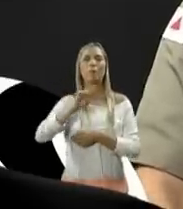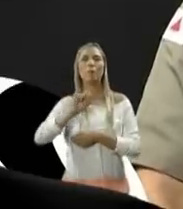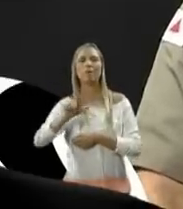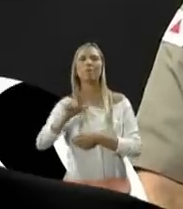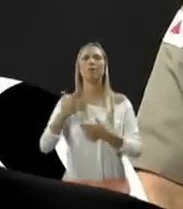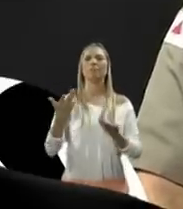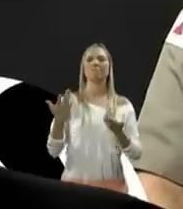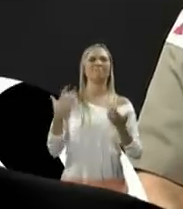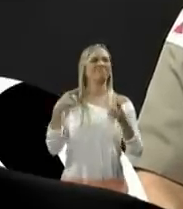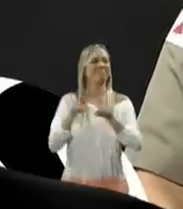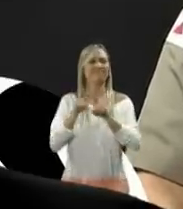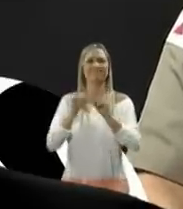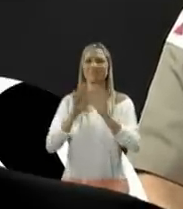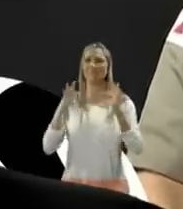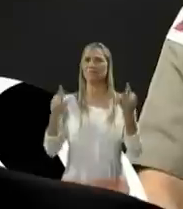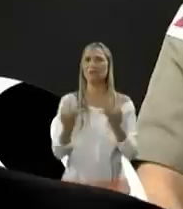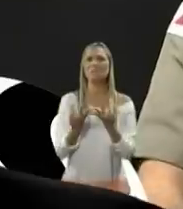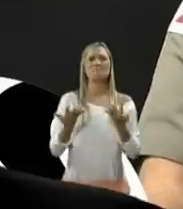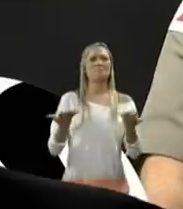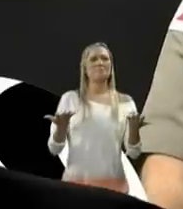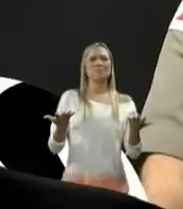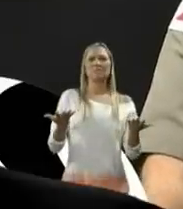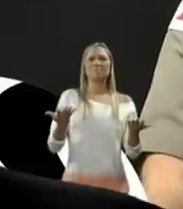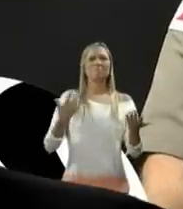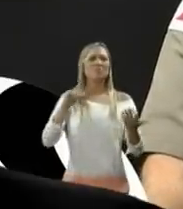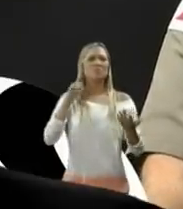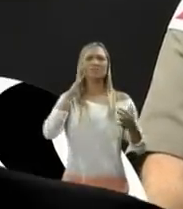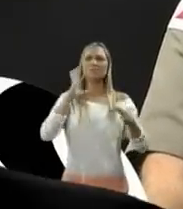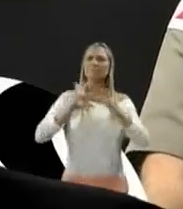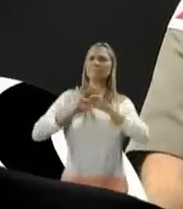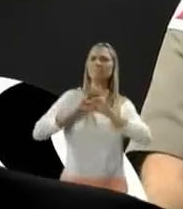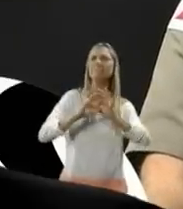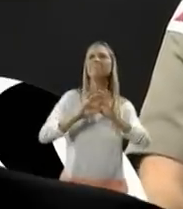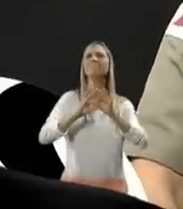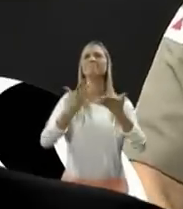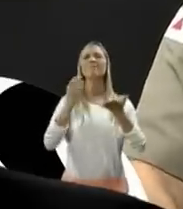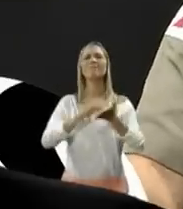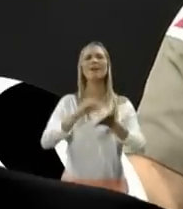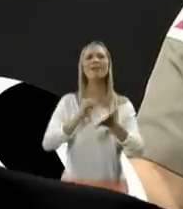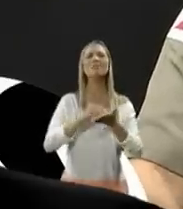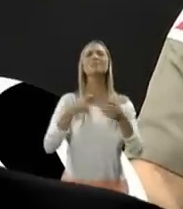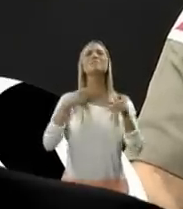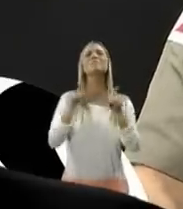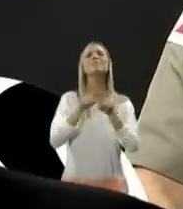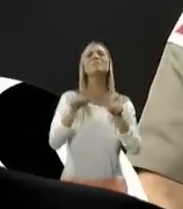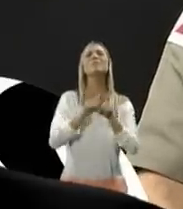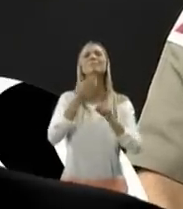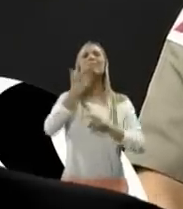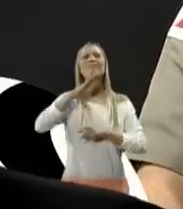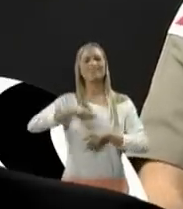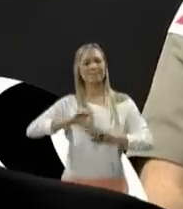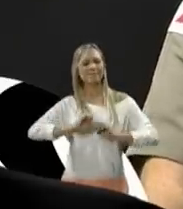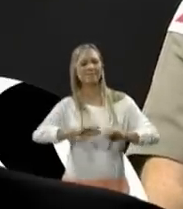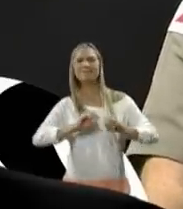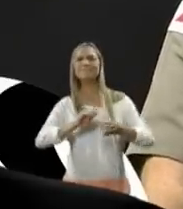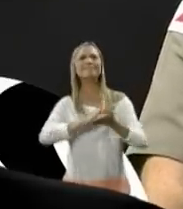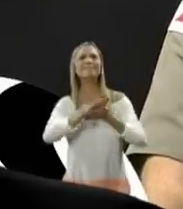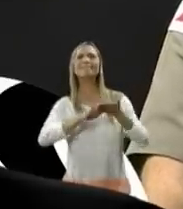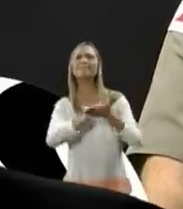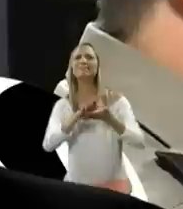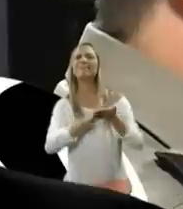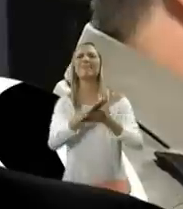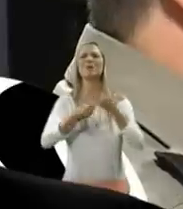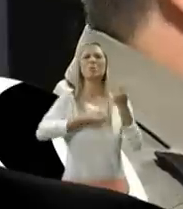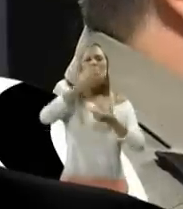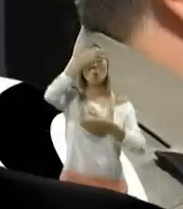a família não tá bem estruturada para passar, já ainda para a criança, essas questões de moralidade,